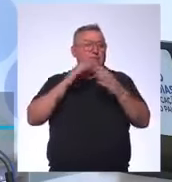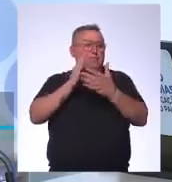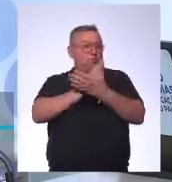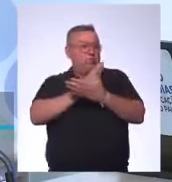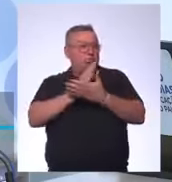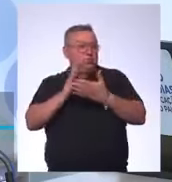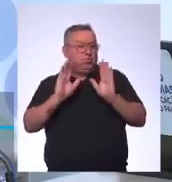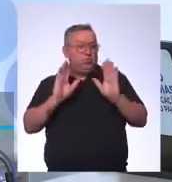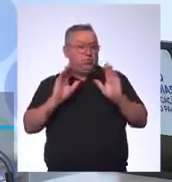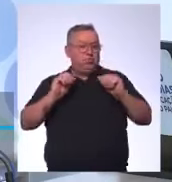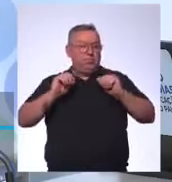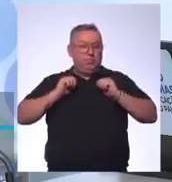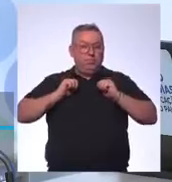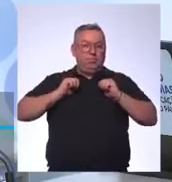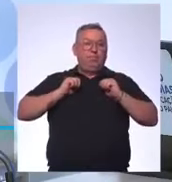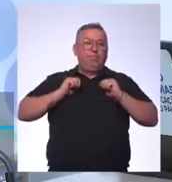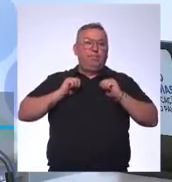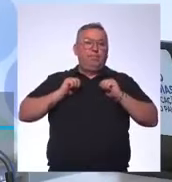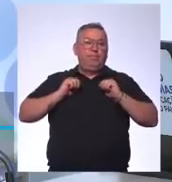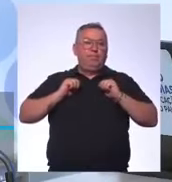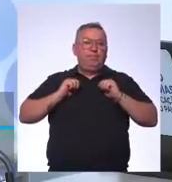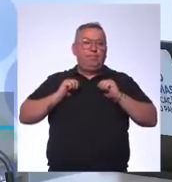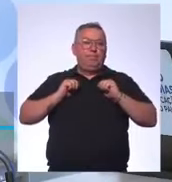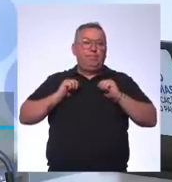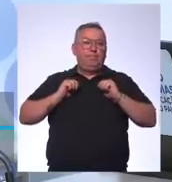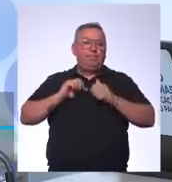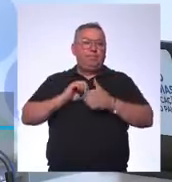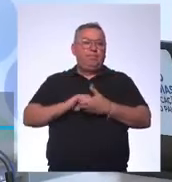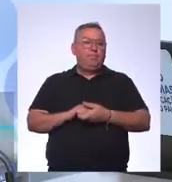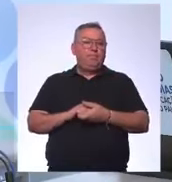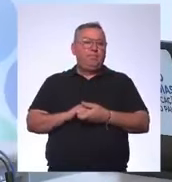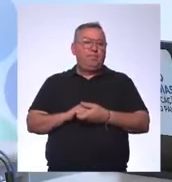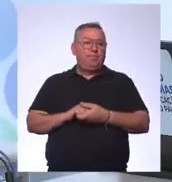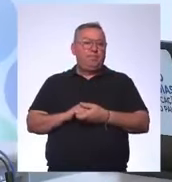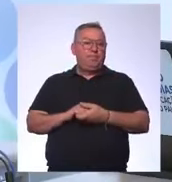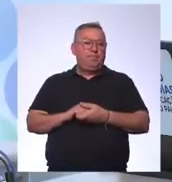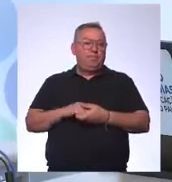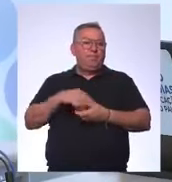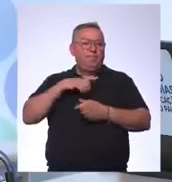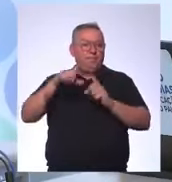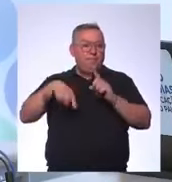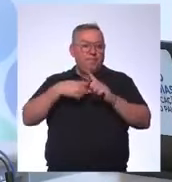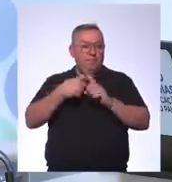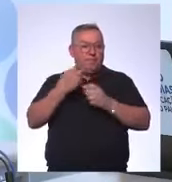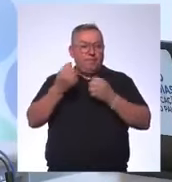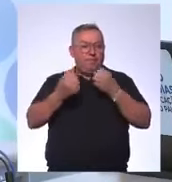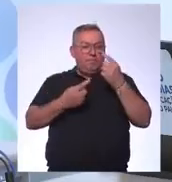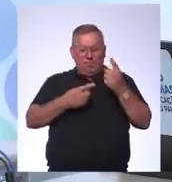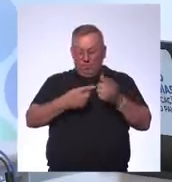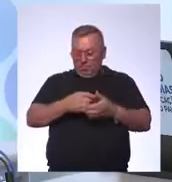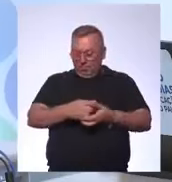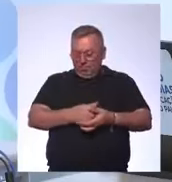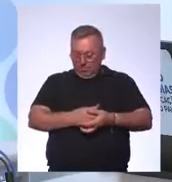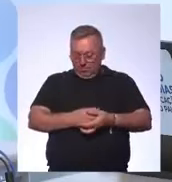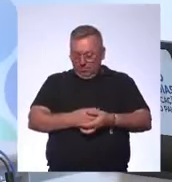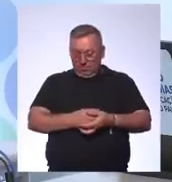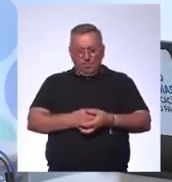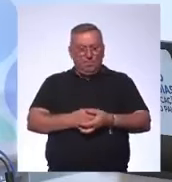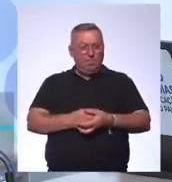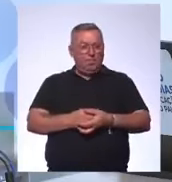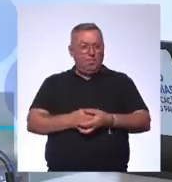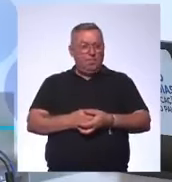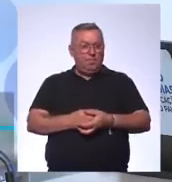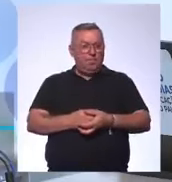tá? Vamos lá. Próxima. Tem mais alguma? Alguém mais?